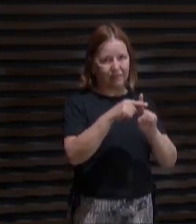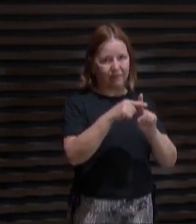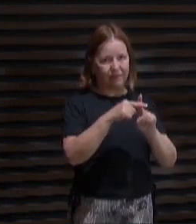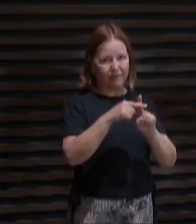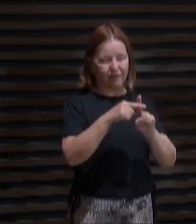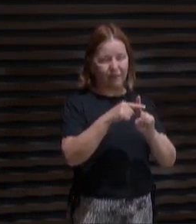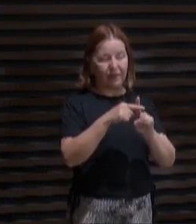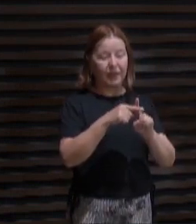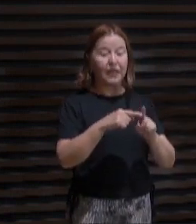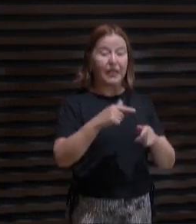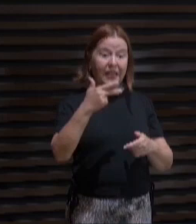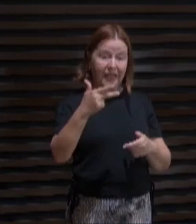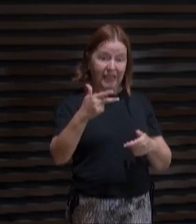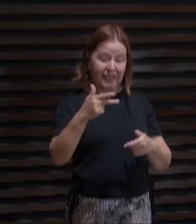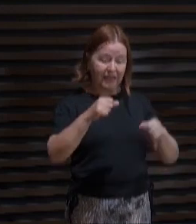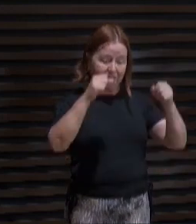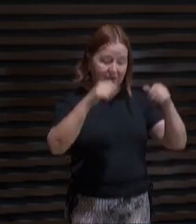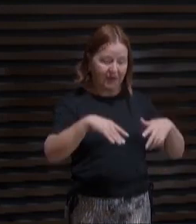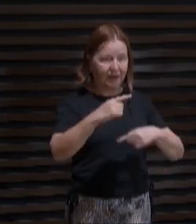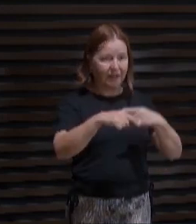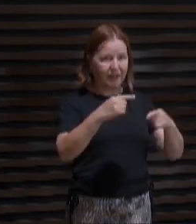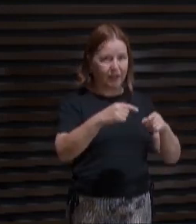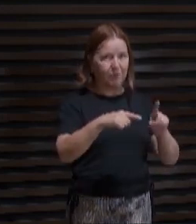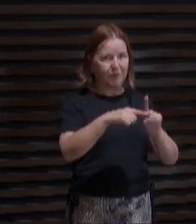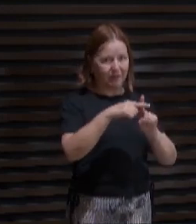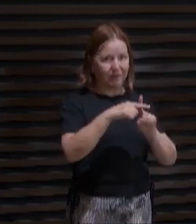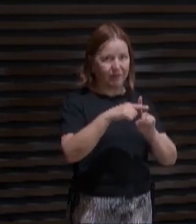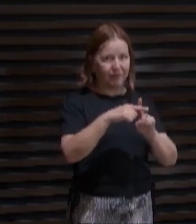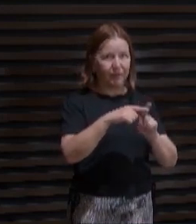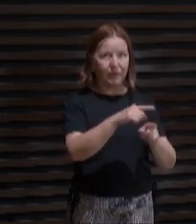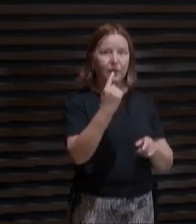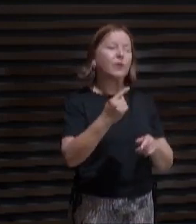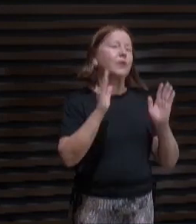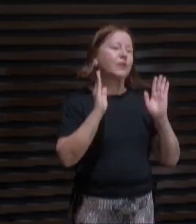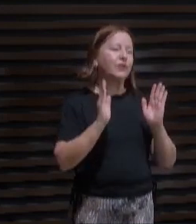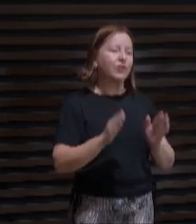3 sinais depois da cruz. Nós já vimos isto aqui.